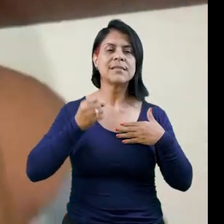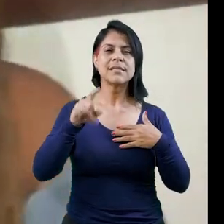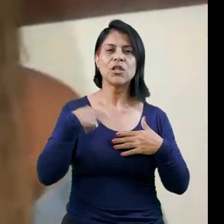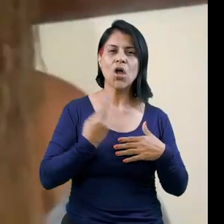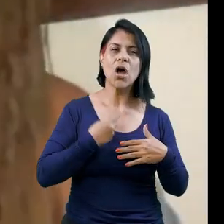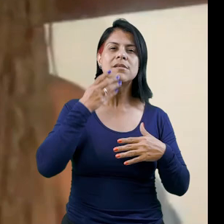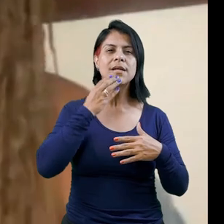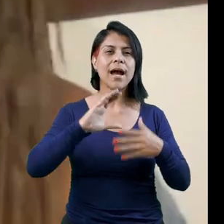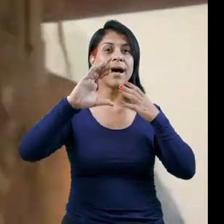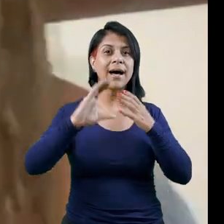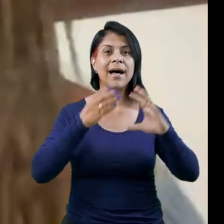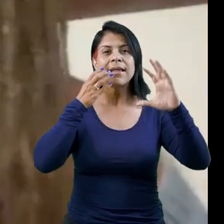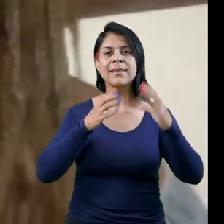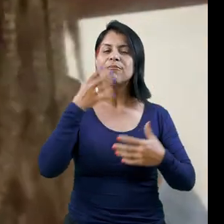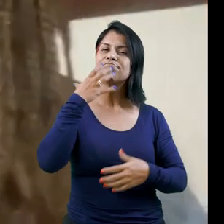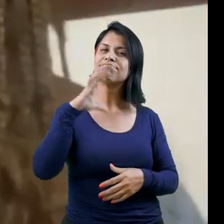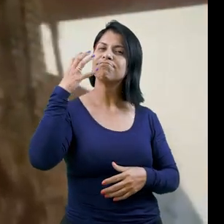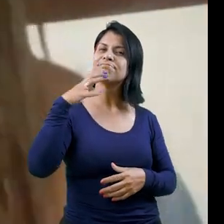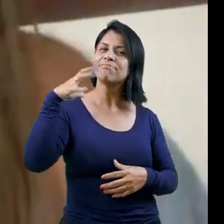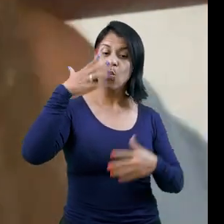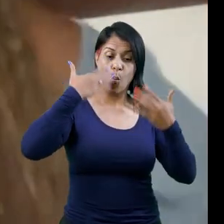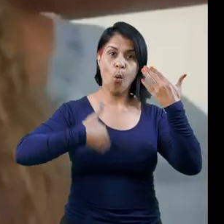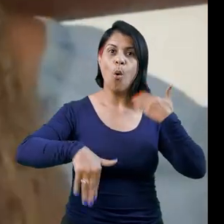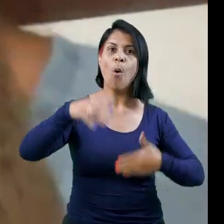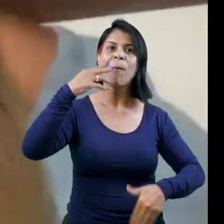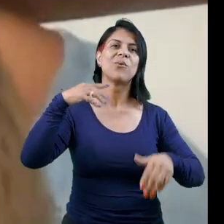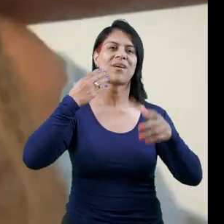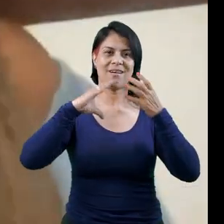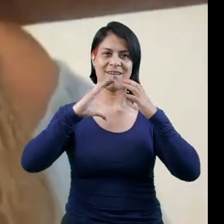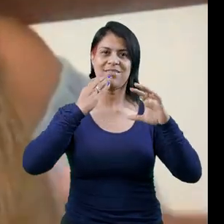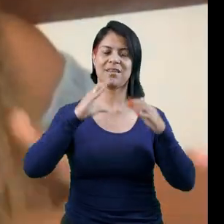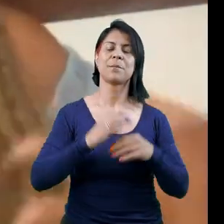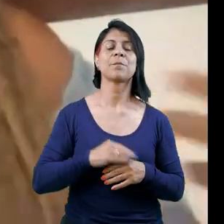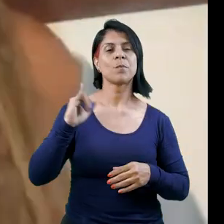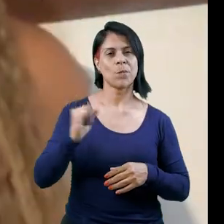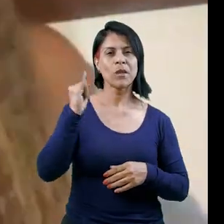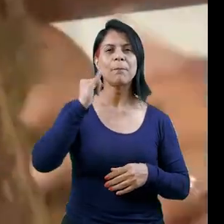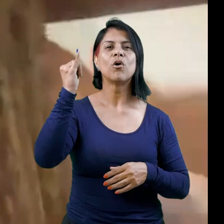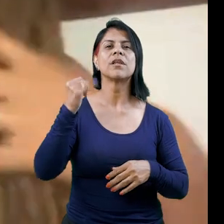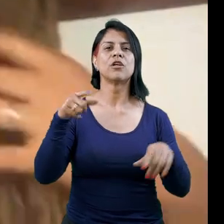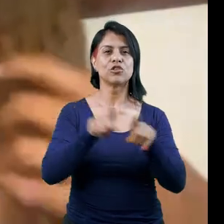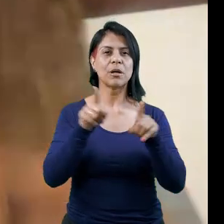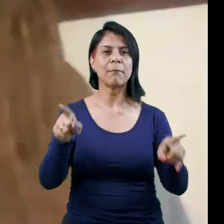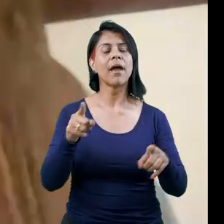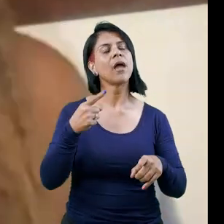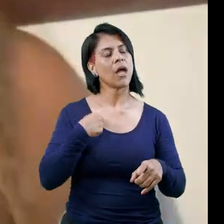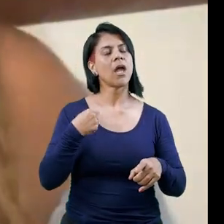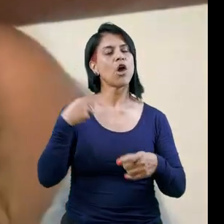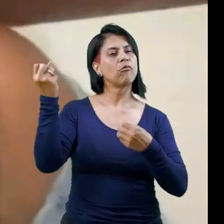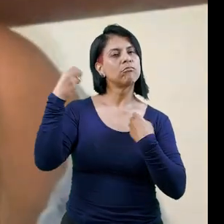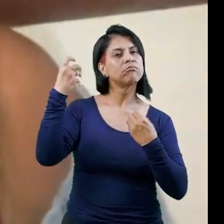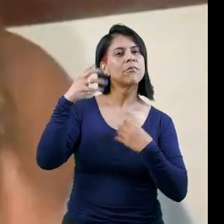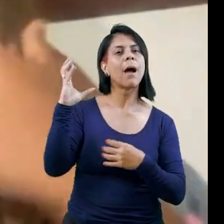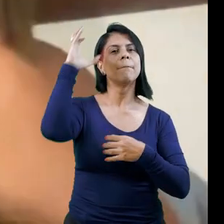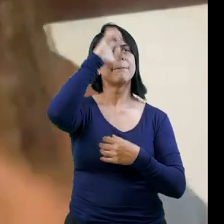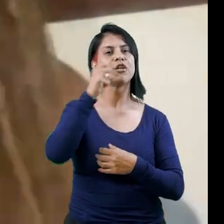canta, a gente está cantando com todo o corpo. É importante. E isso é uma lição que eu tenho aprendido cada